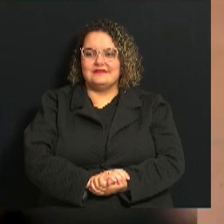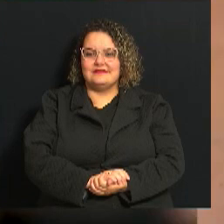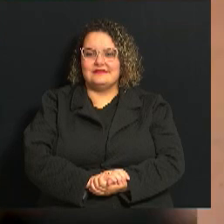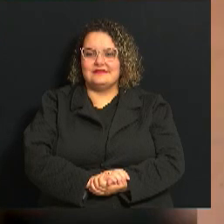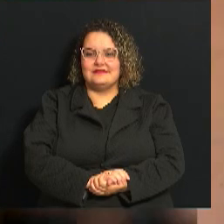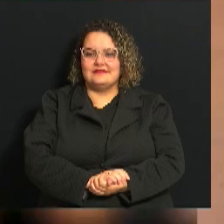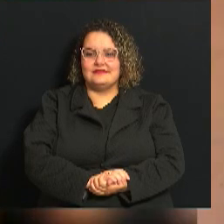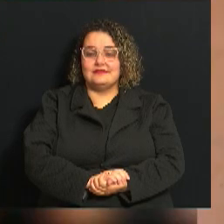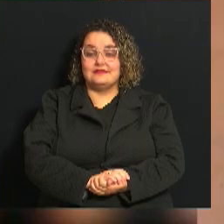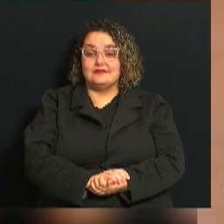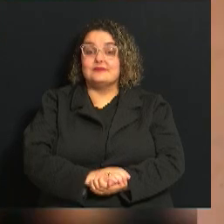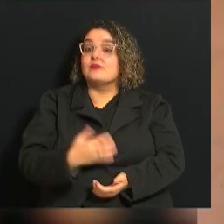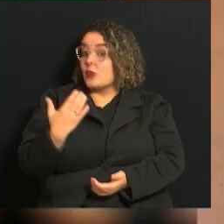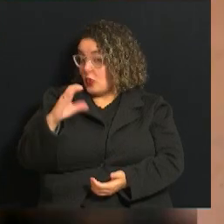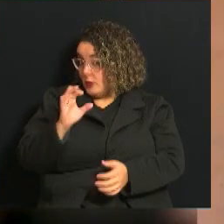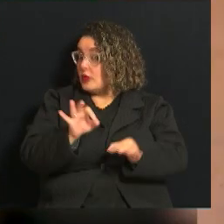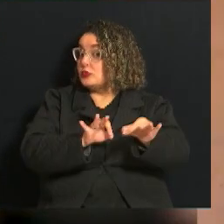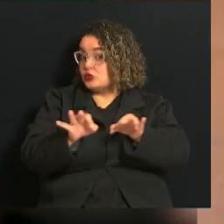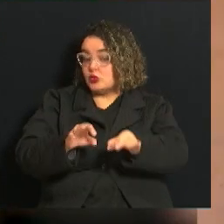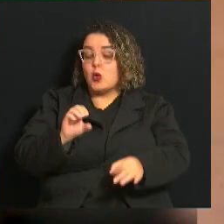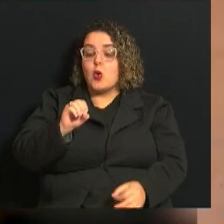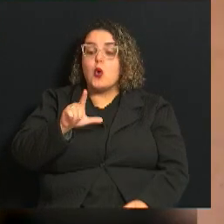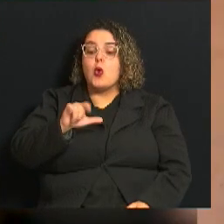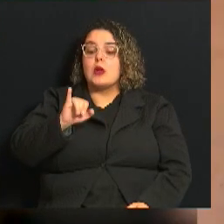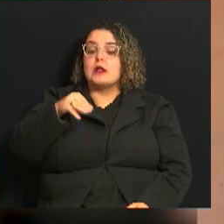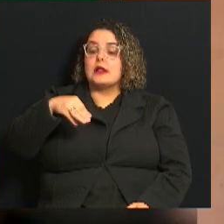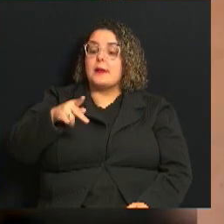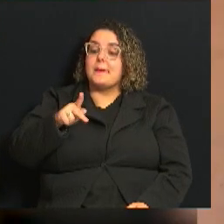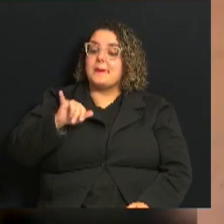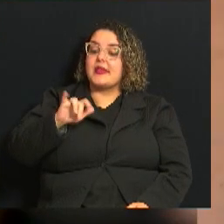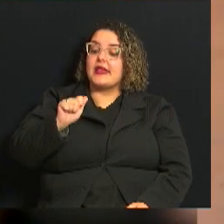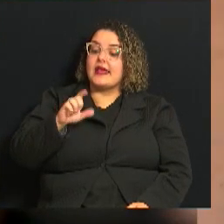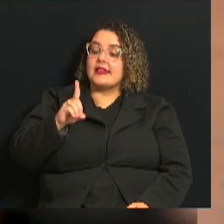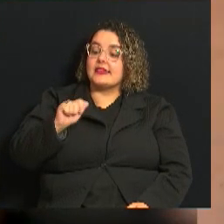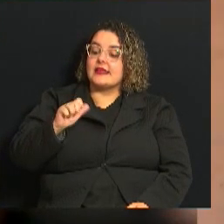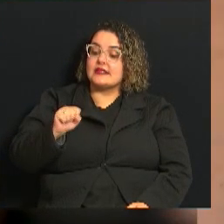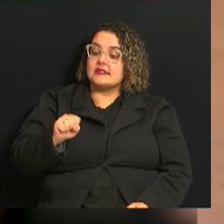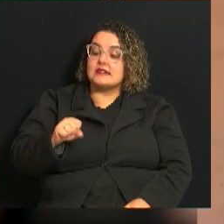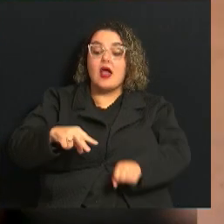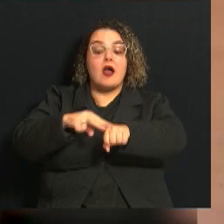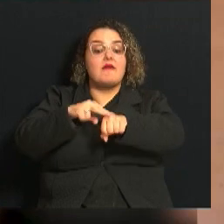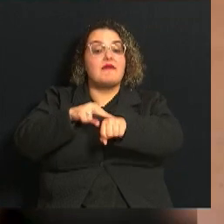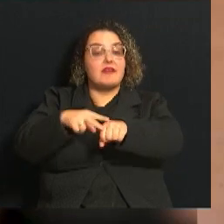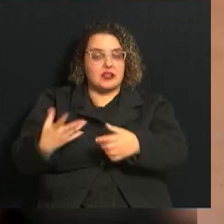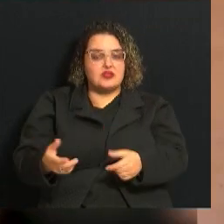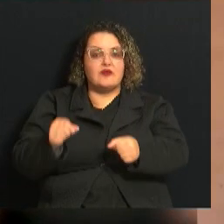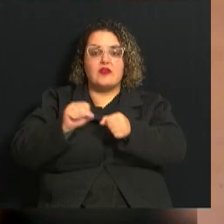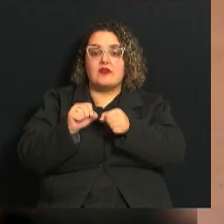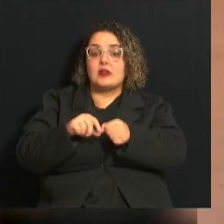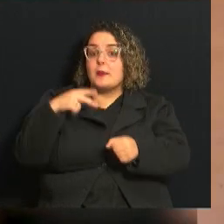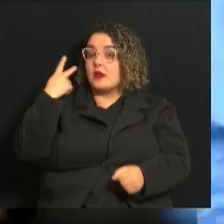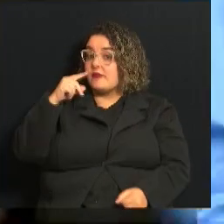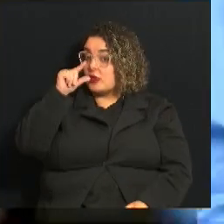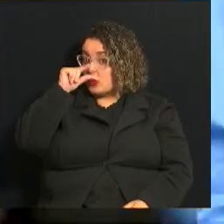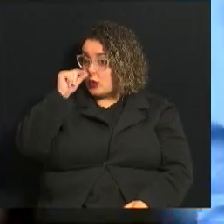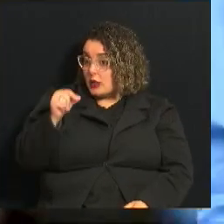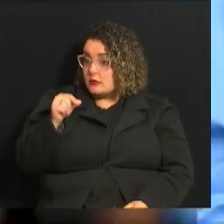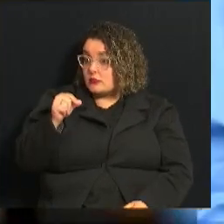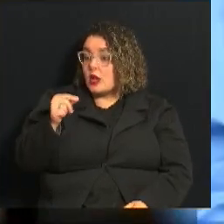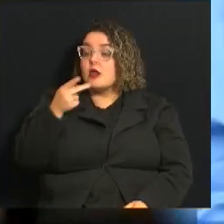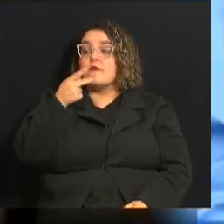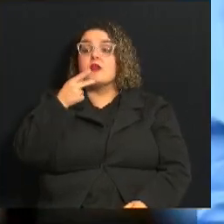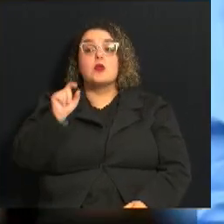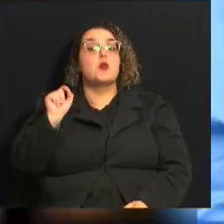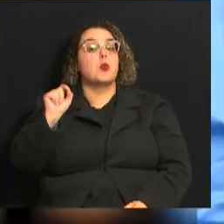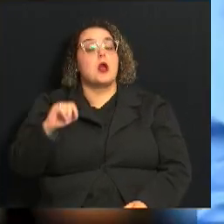com o lançamento do projeto Olimpíadas Verde 2022 foi feito pelo vereador Arnaldo Salvetti e falou